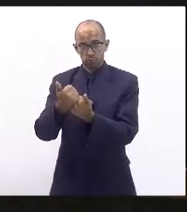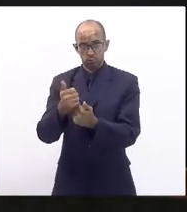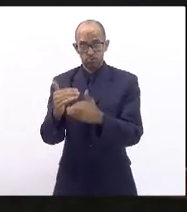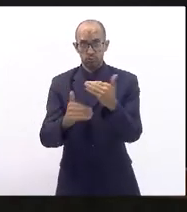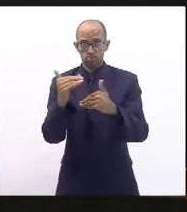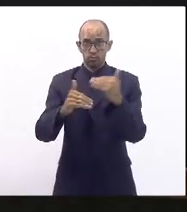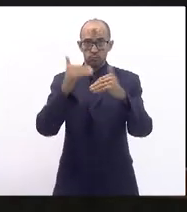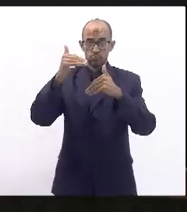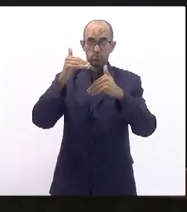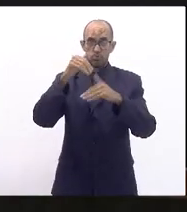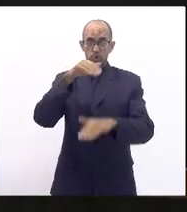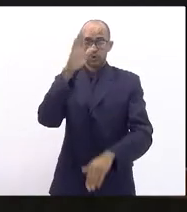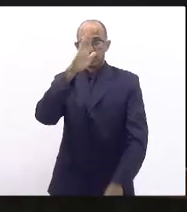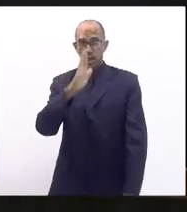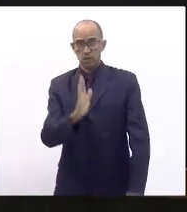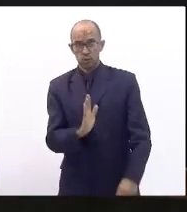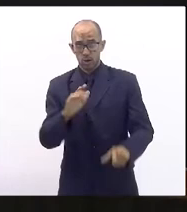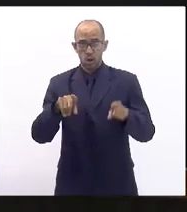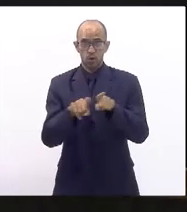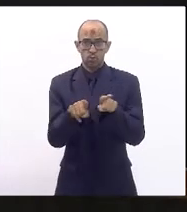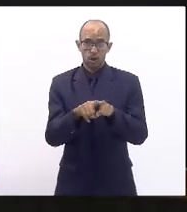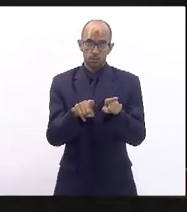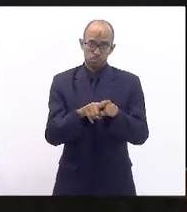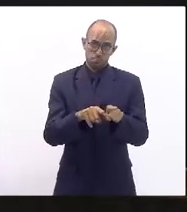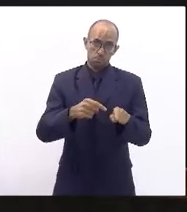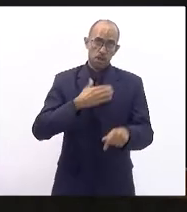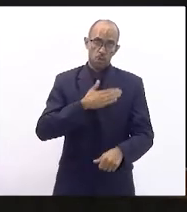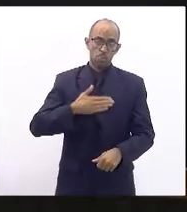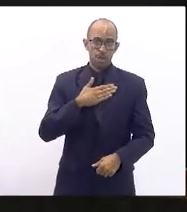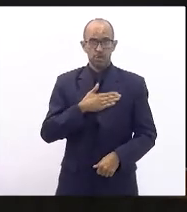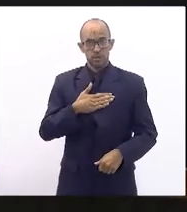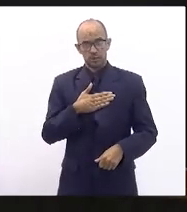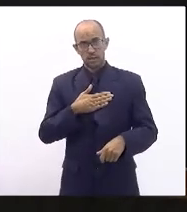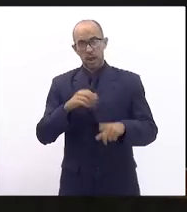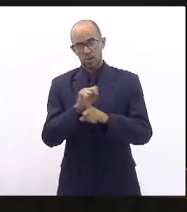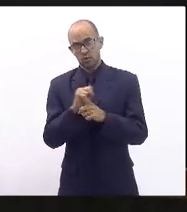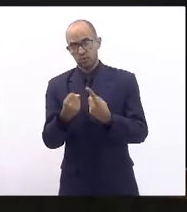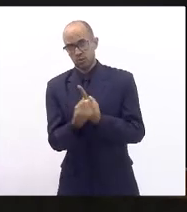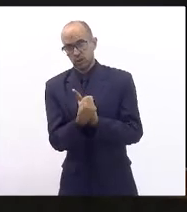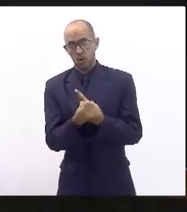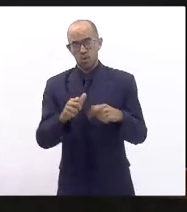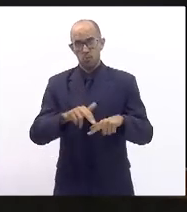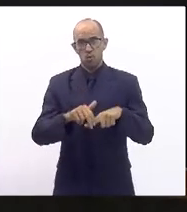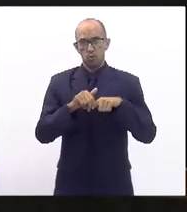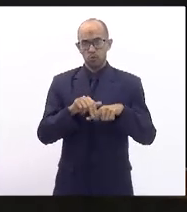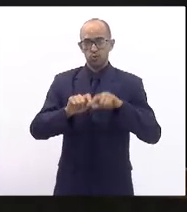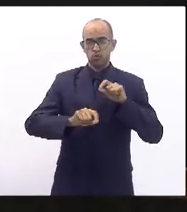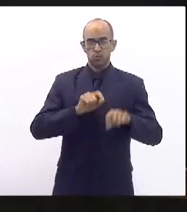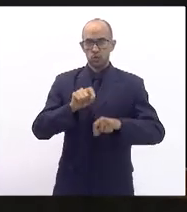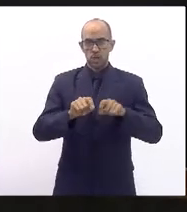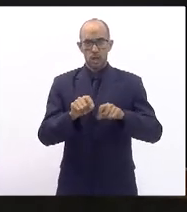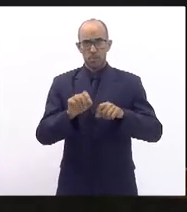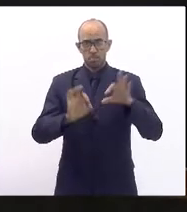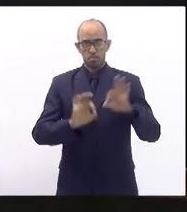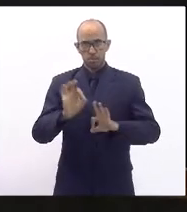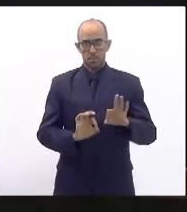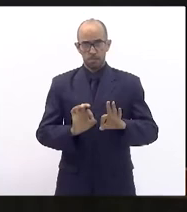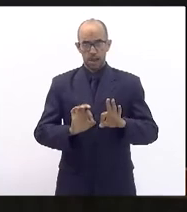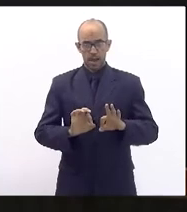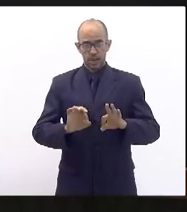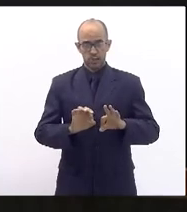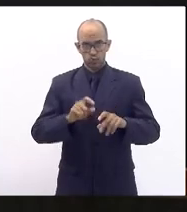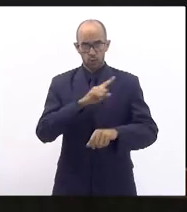desenvolvimento nacional e com bem-estar social e para tanto Prepara sua força